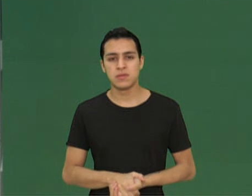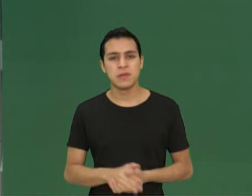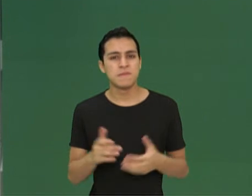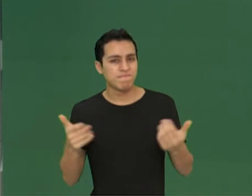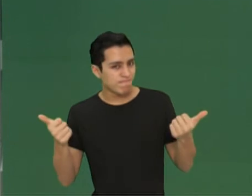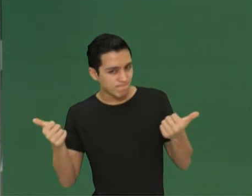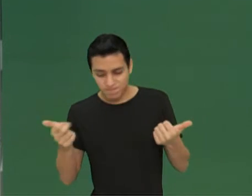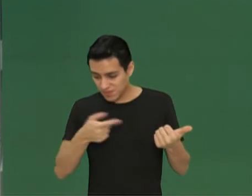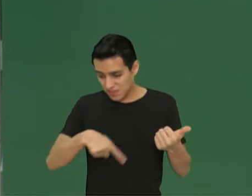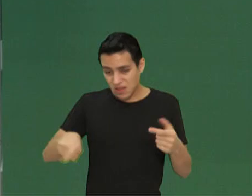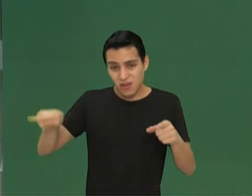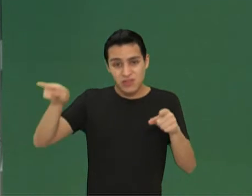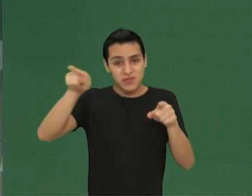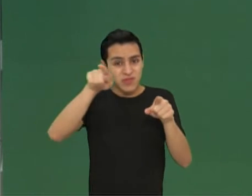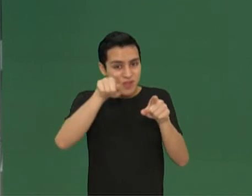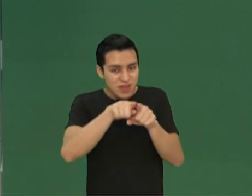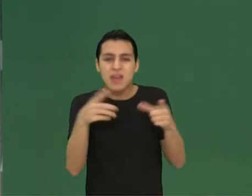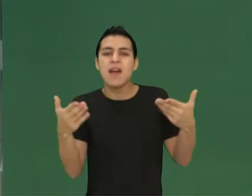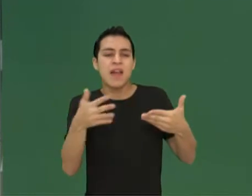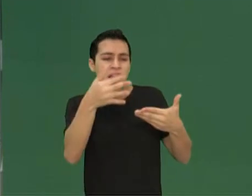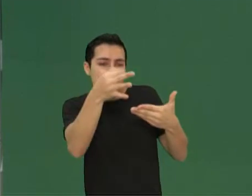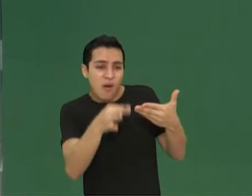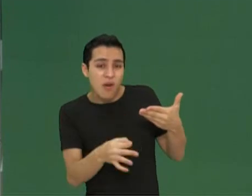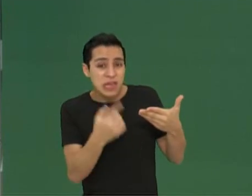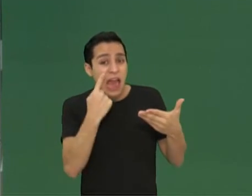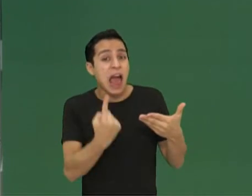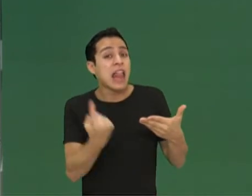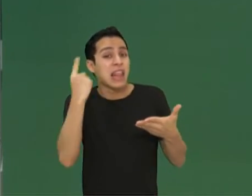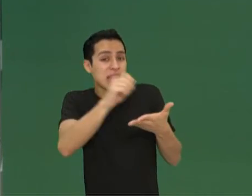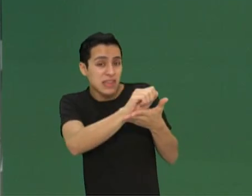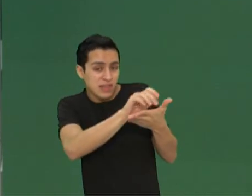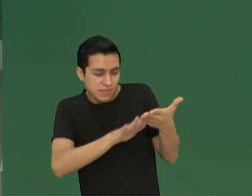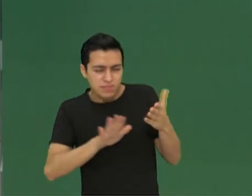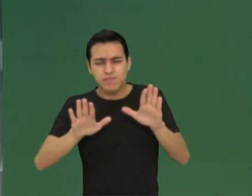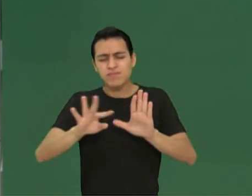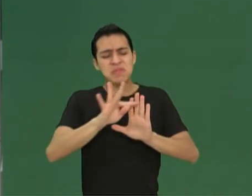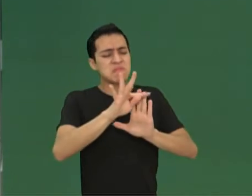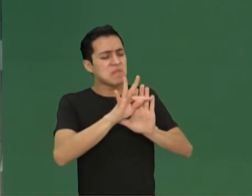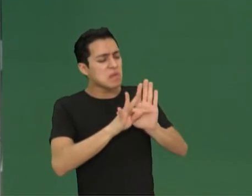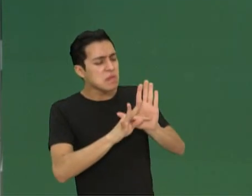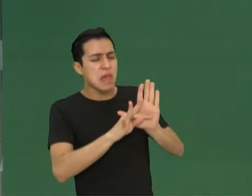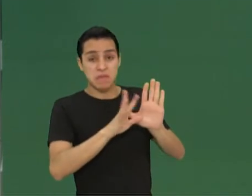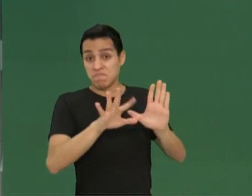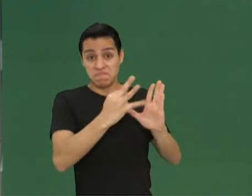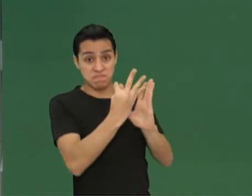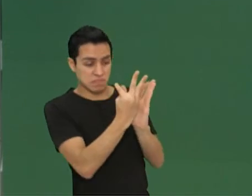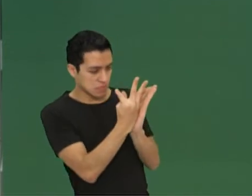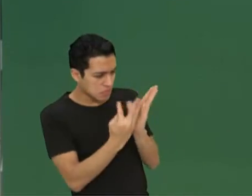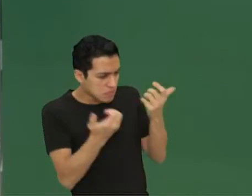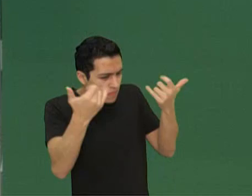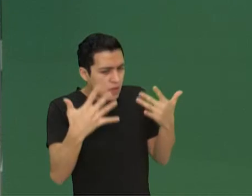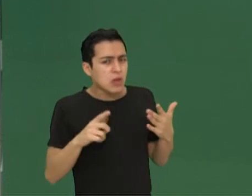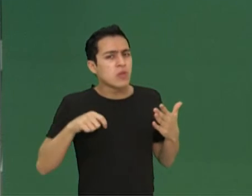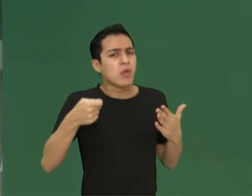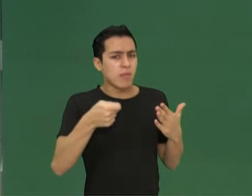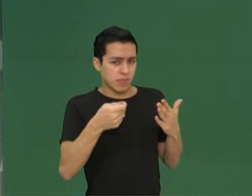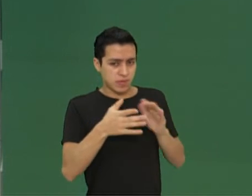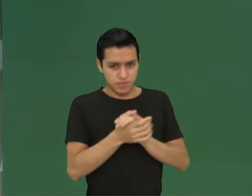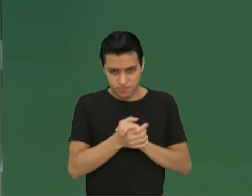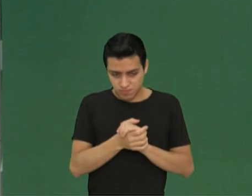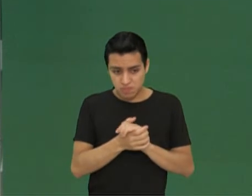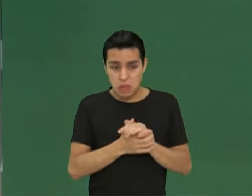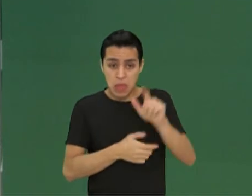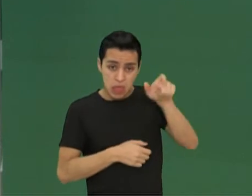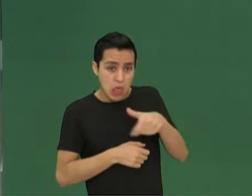Estamos de volta aqui então, pessoal, para corrigir esse exercício, né? Nós tínhamos um texto que dizia o seguinte sobre o Tomás de Aquino. São Tomás